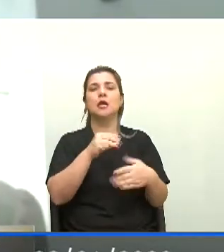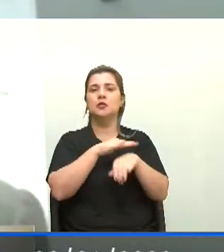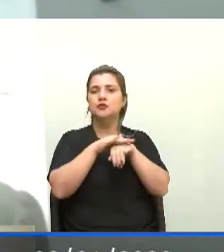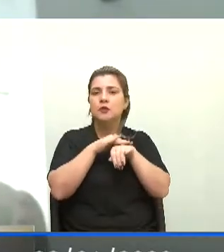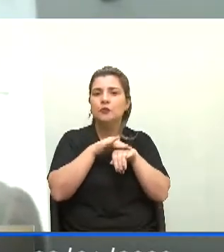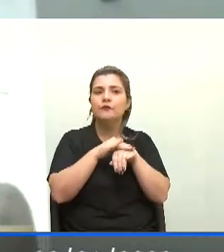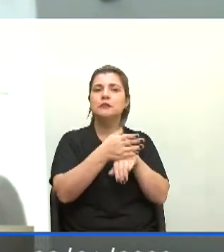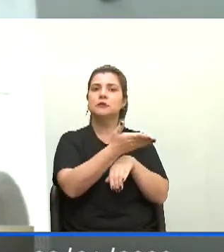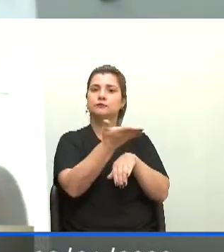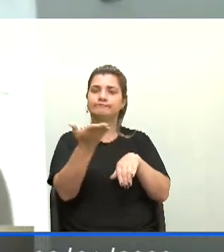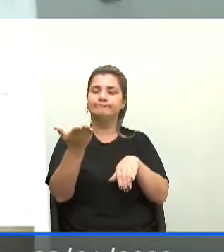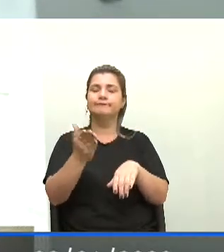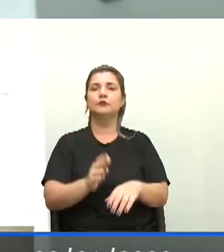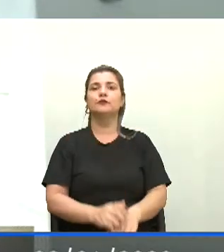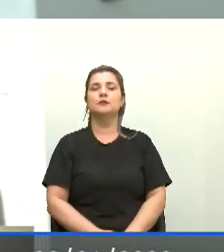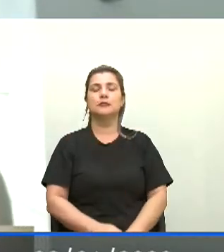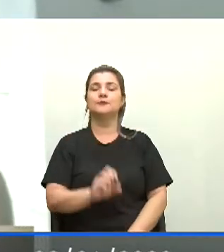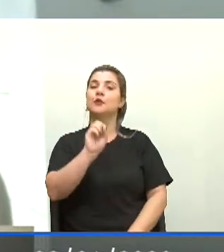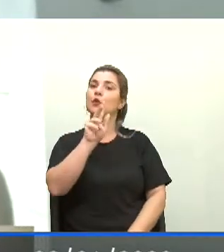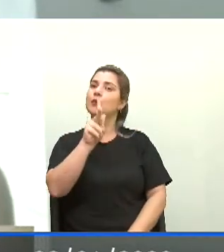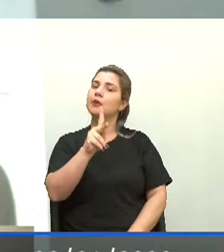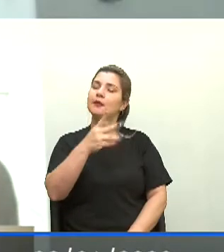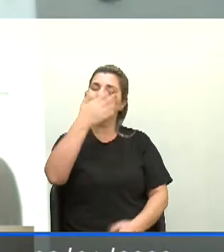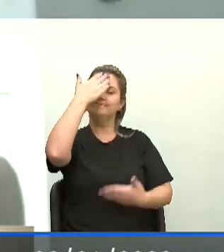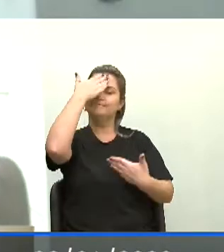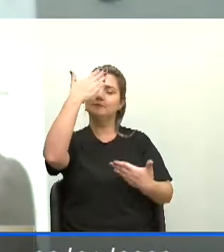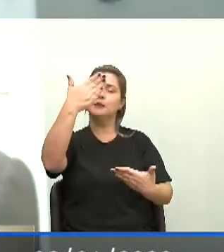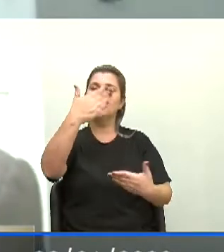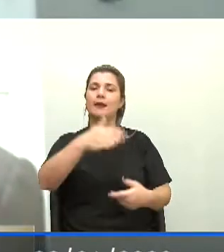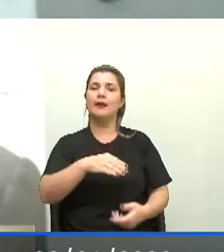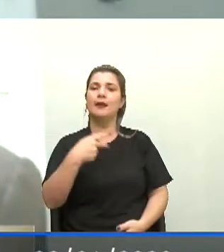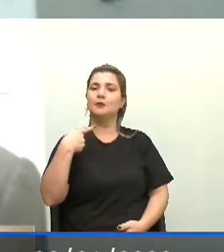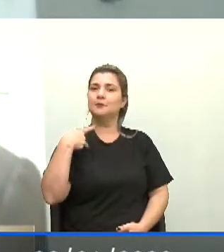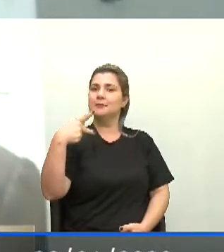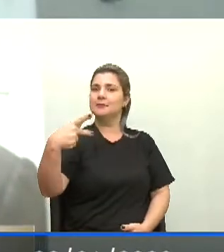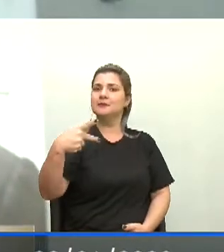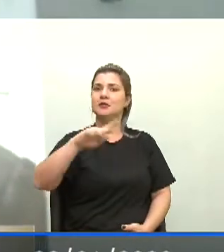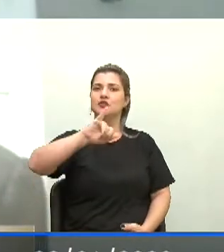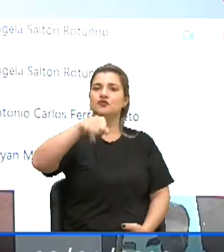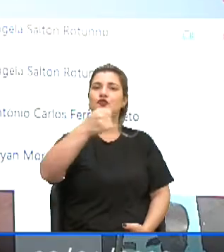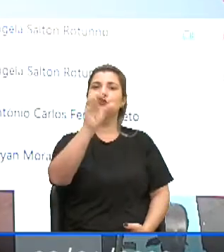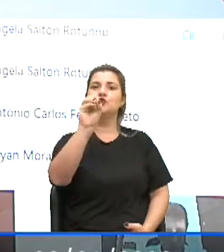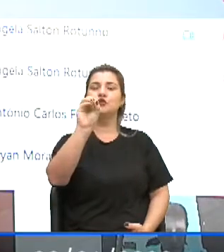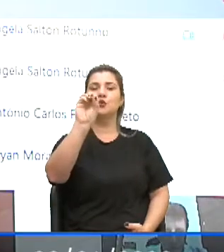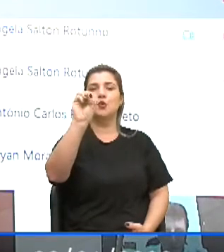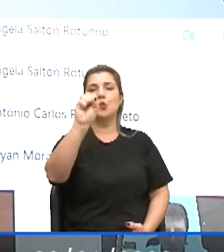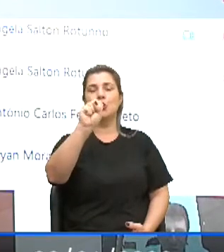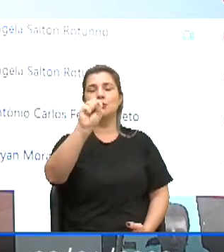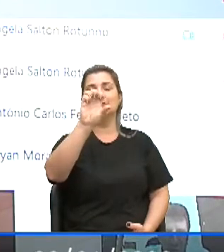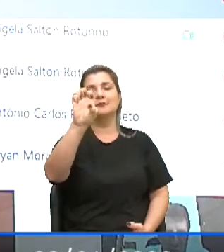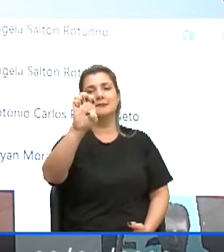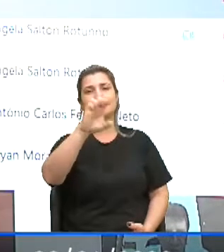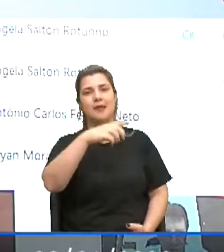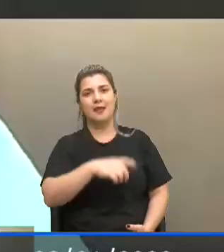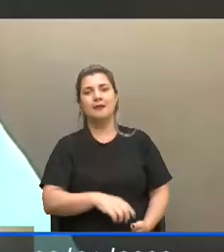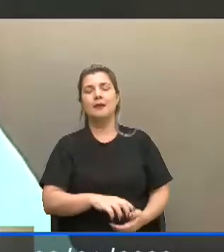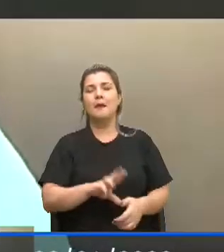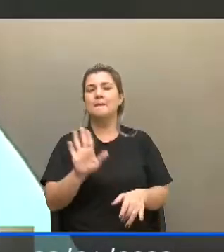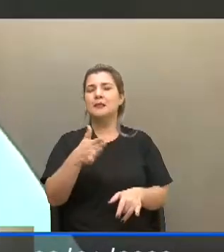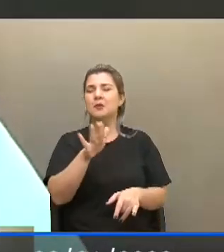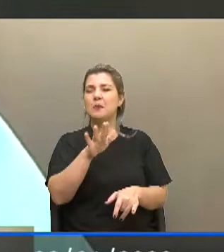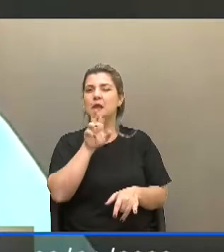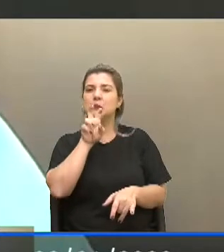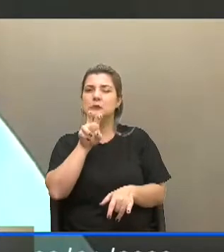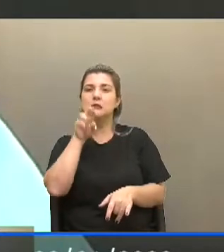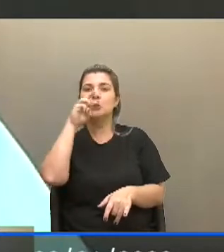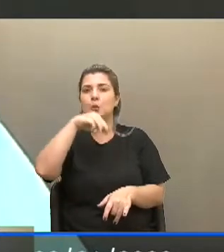vocês. Ok, obrigado, presidente José Roberto, do CIPS. Vamos manter aqui mais ou menos 5 minutos, que